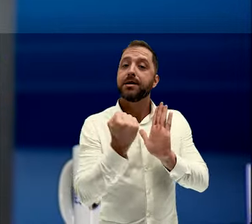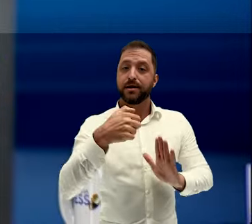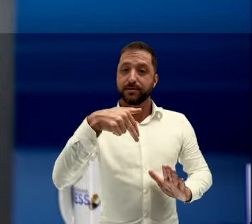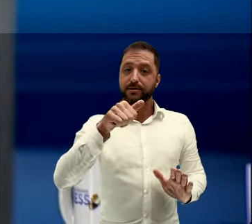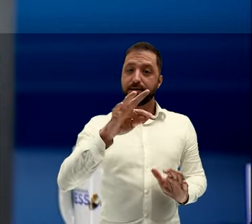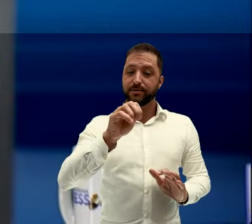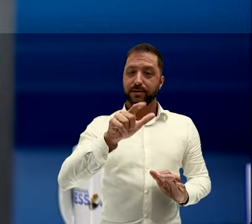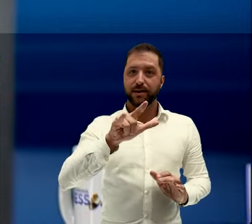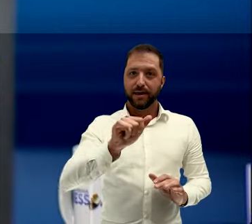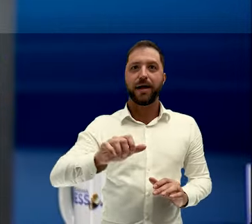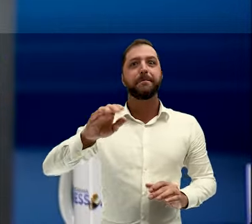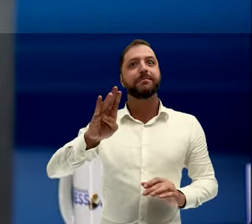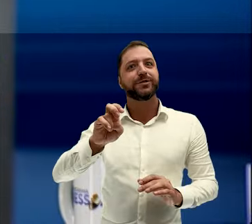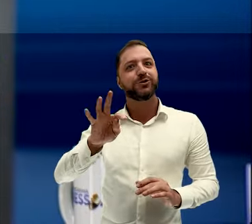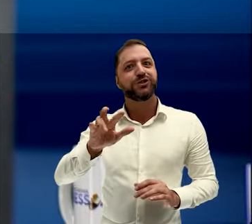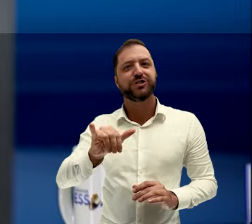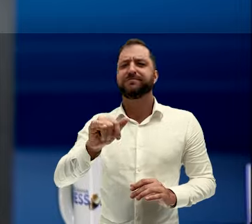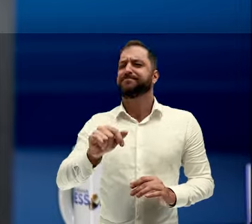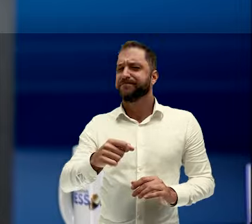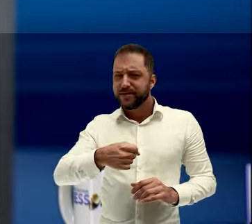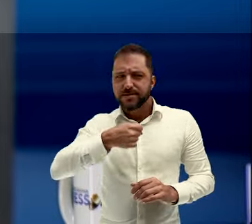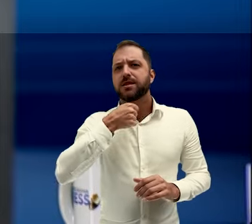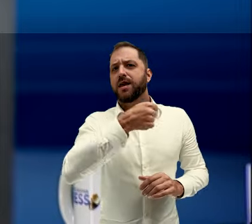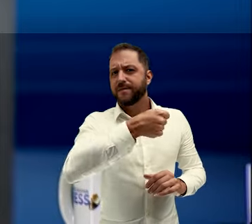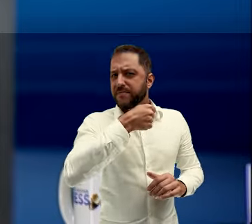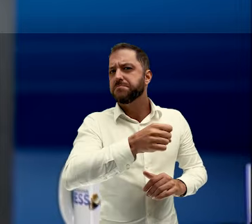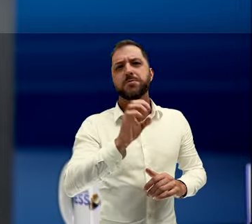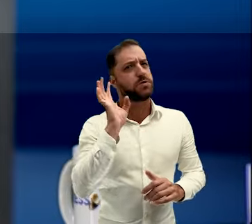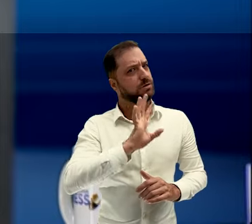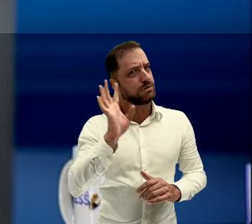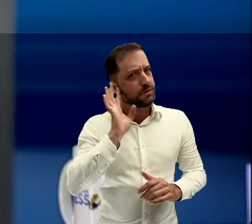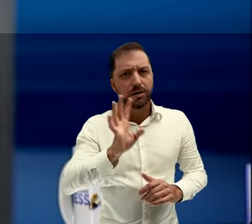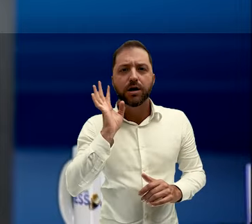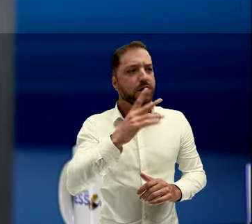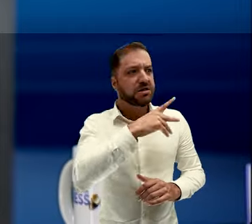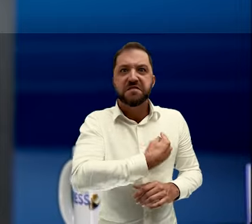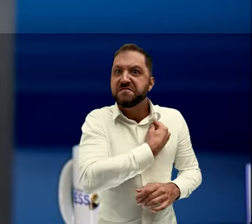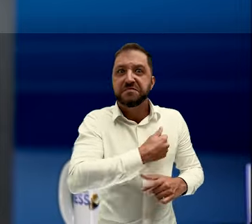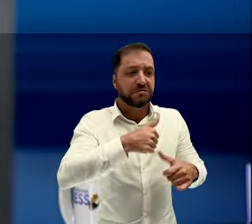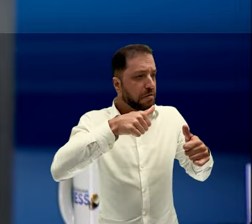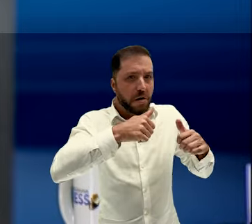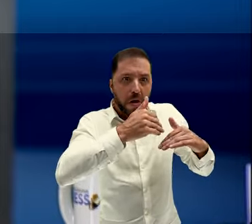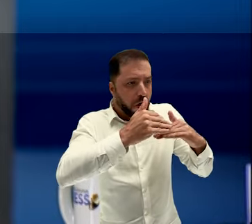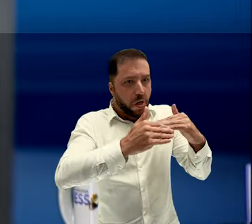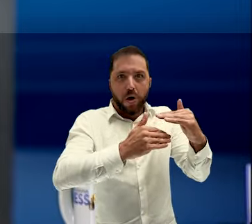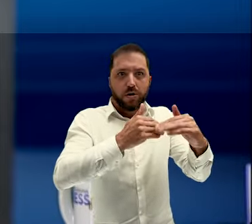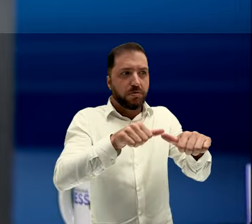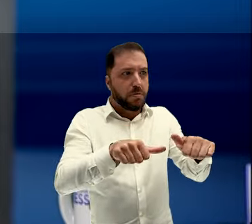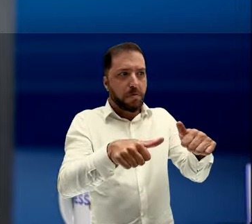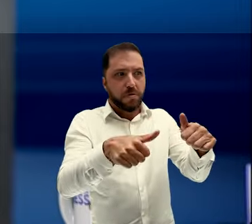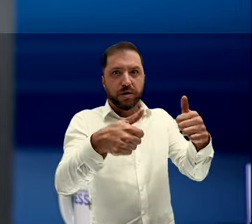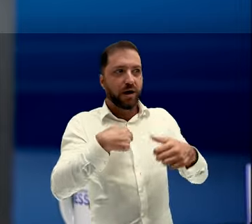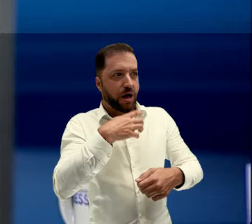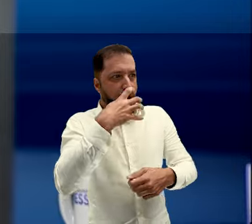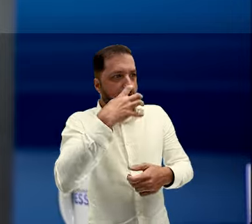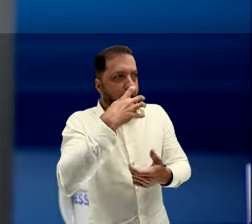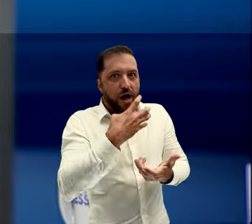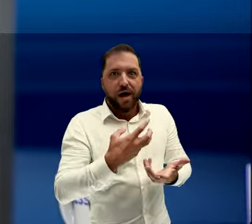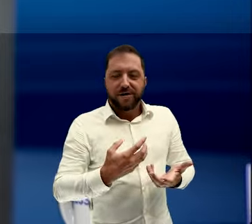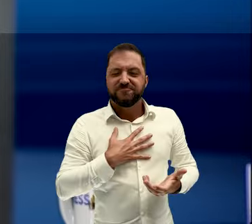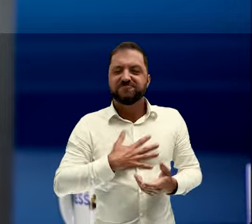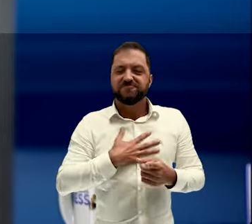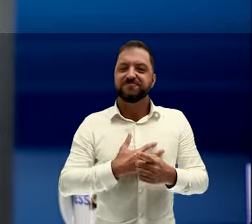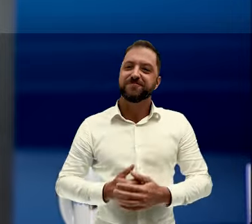Natália Beauty. A entrevista tá boa demais, é uma autêntica história de superação e empreendedorismo feminino para você